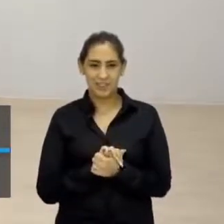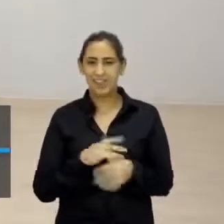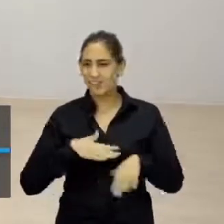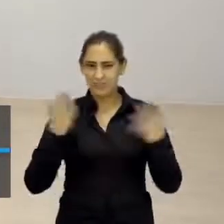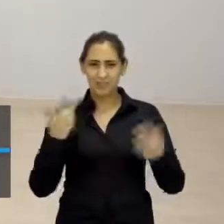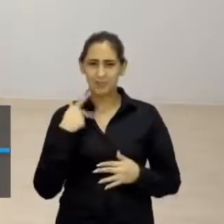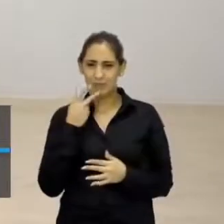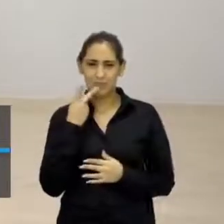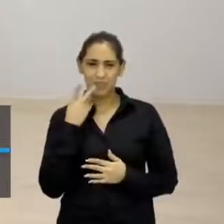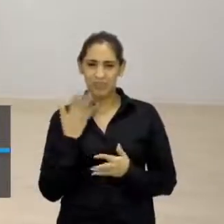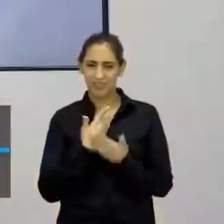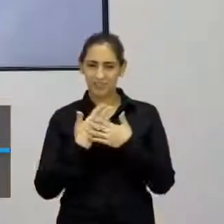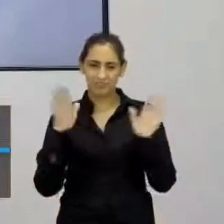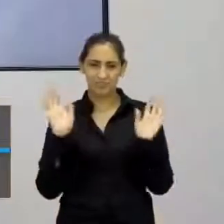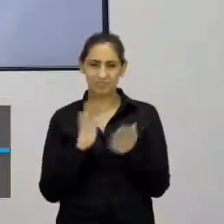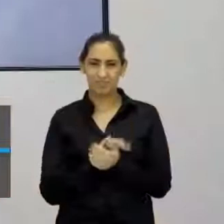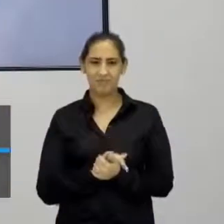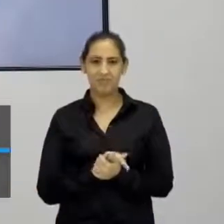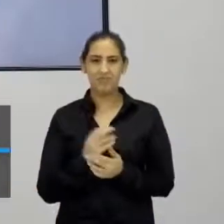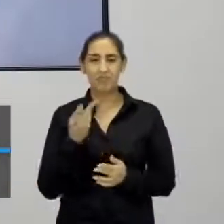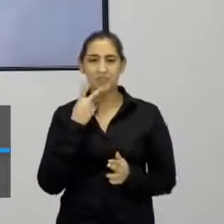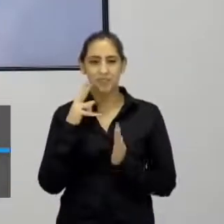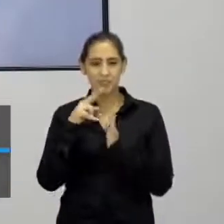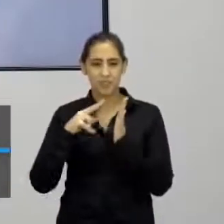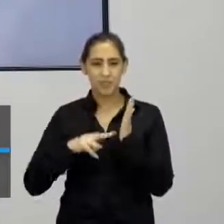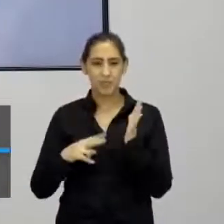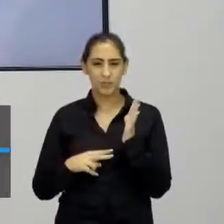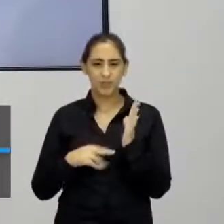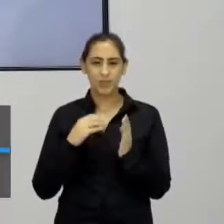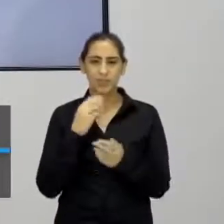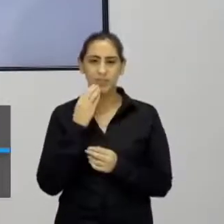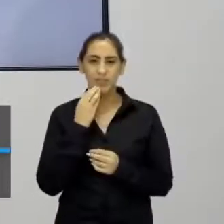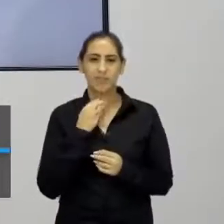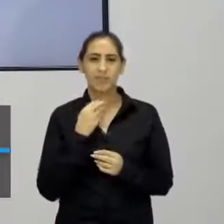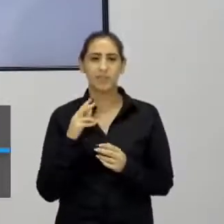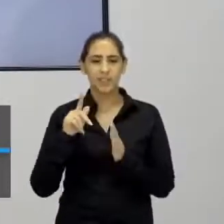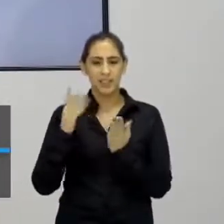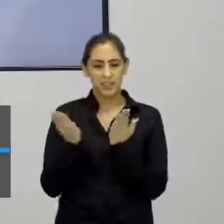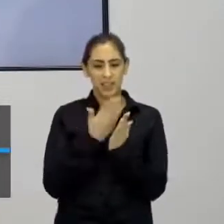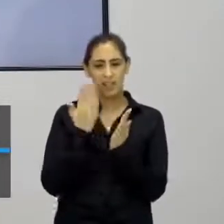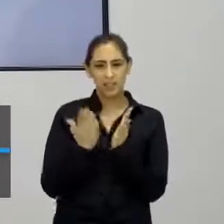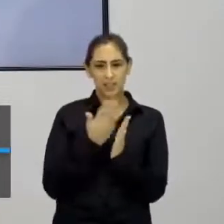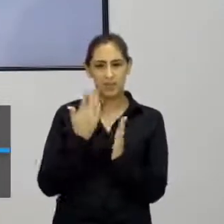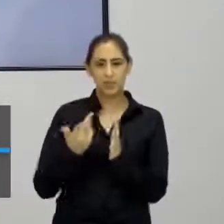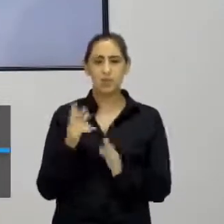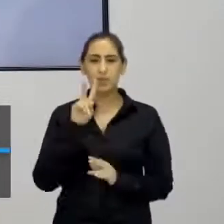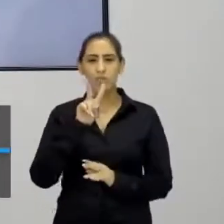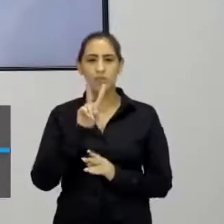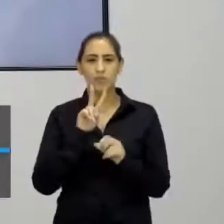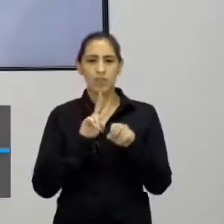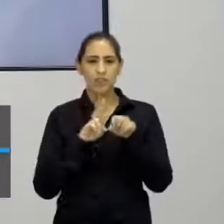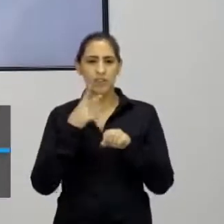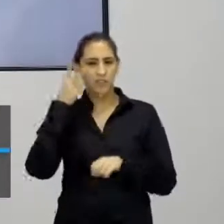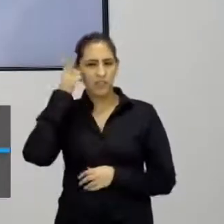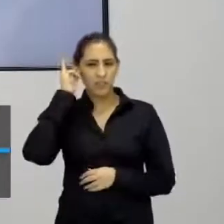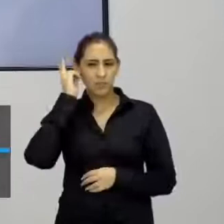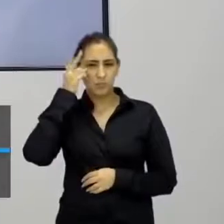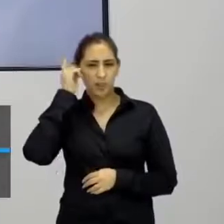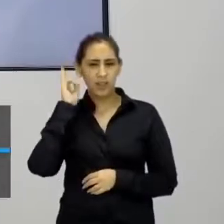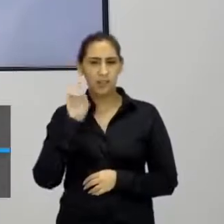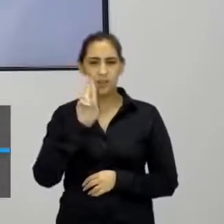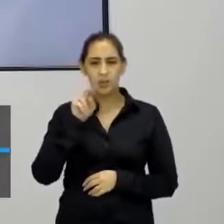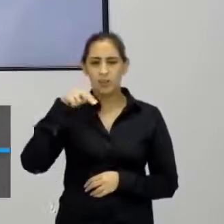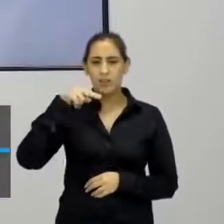falar, agora eu vou falar. Falando de leitura, vai ter aqui o projeto Livros do Vestibular FUVEST Unicamp. A partir do 16 no